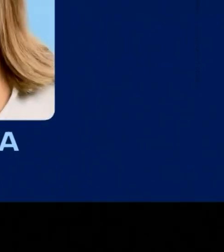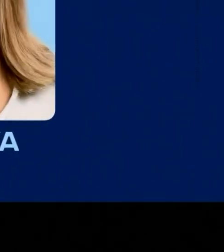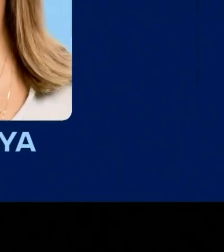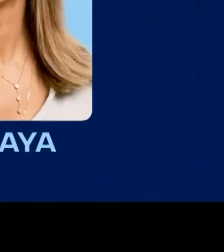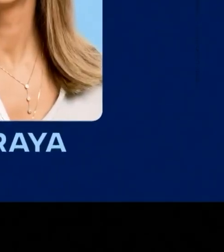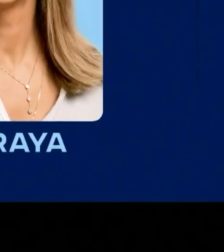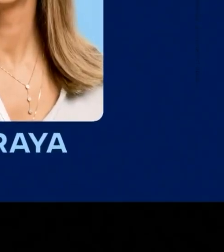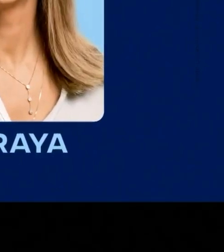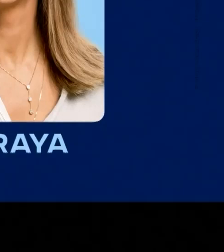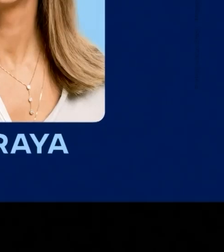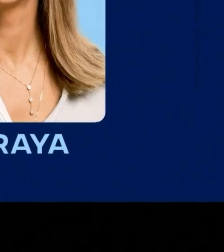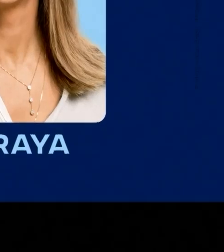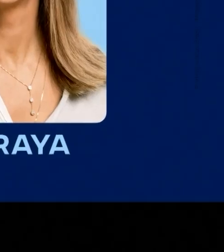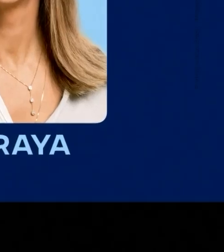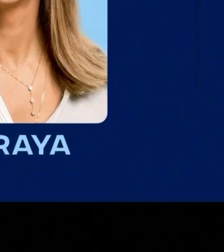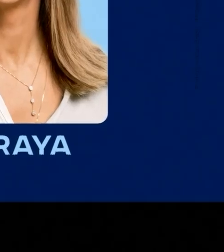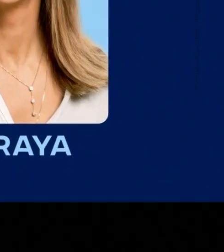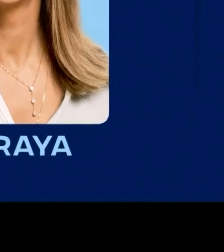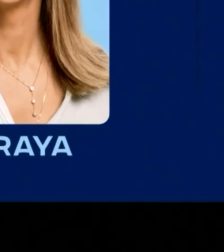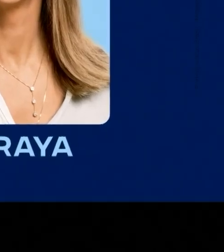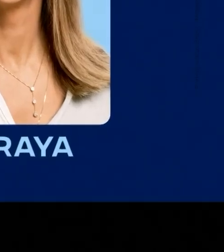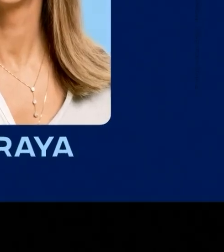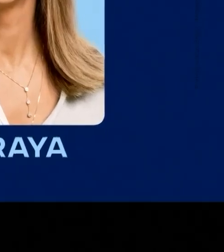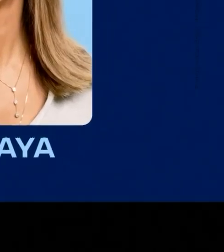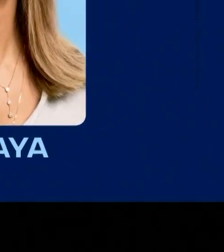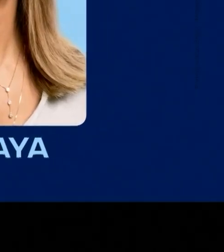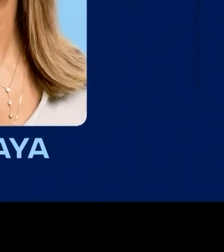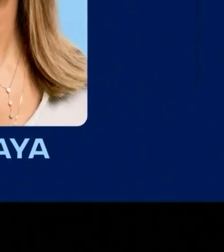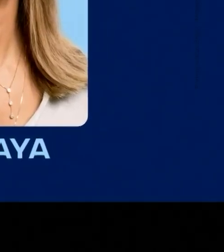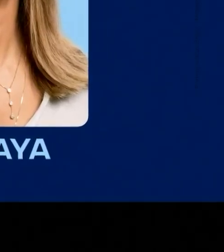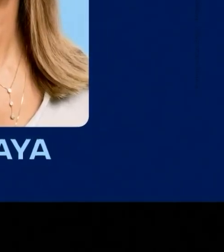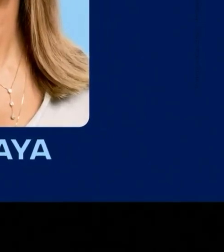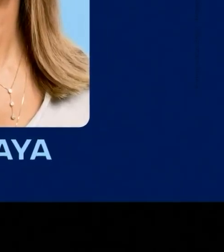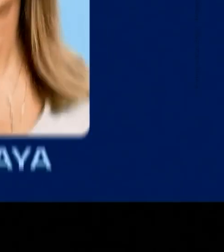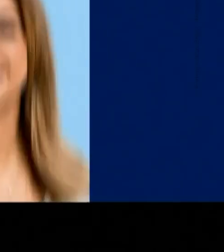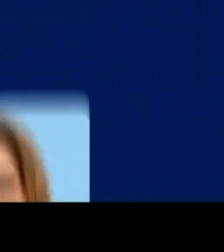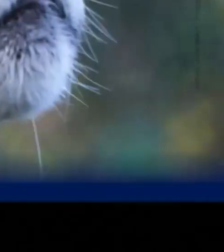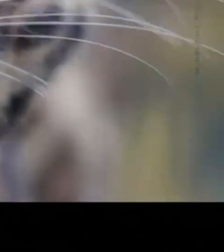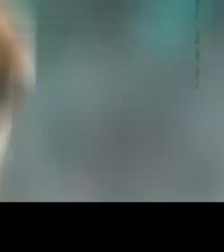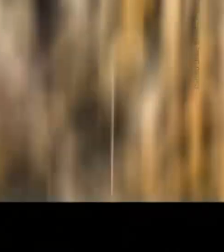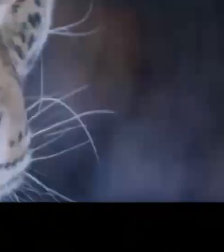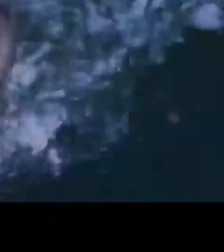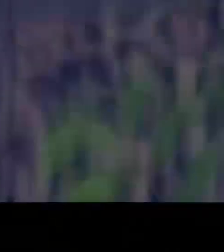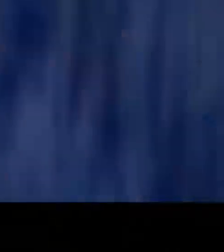Agora, você, que também é a favor do que é certo, já tem em quem votar.